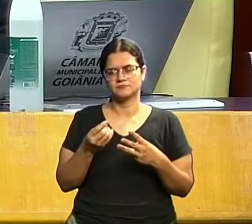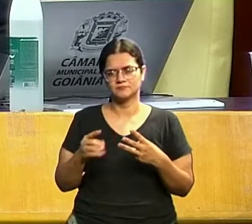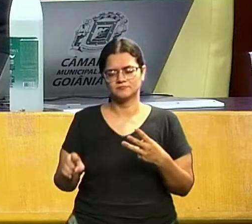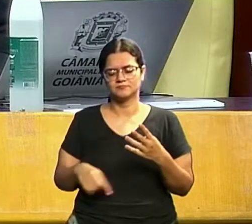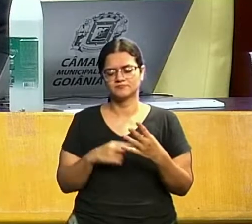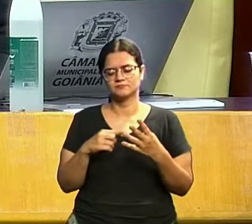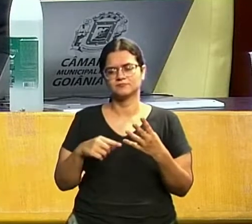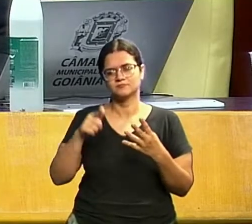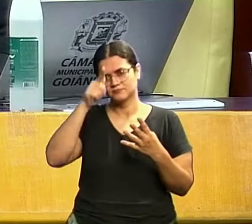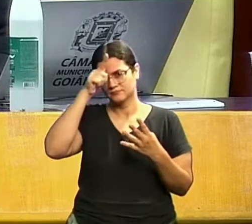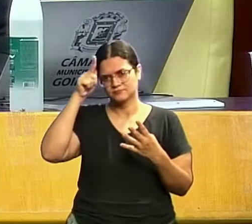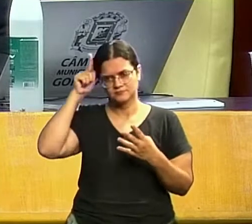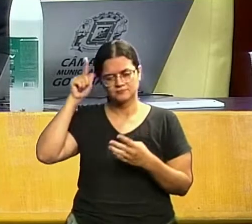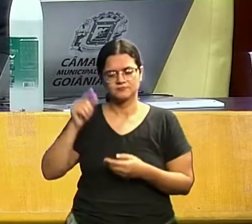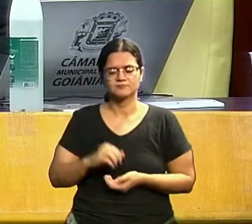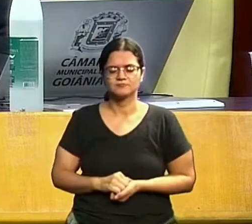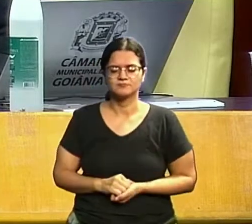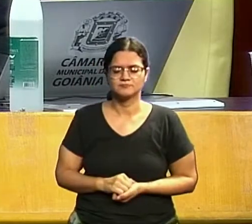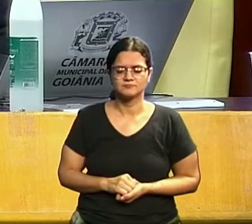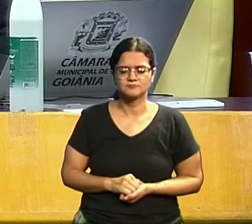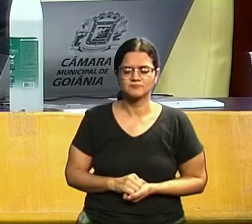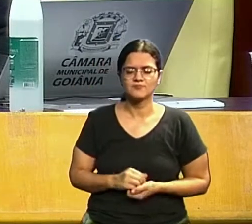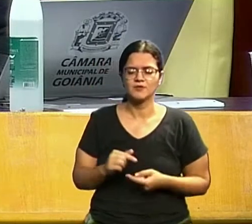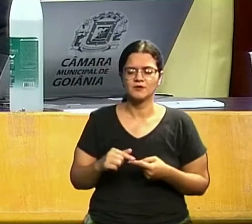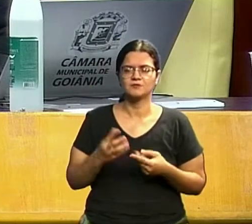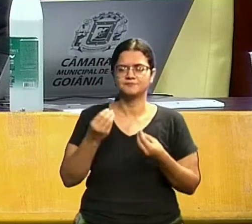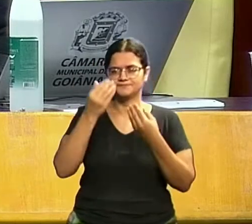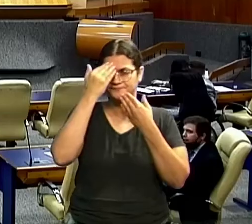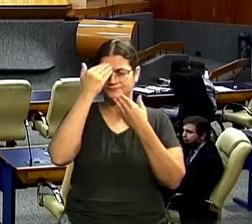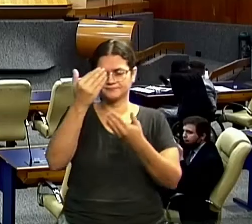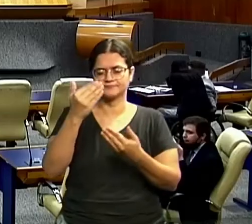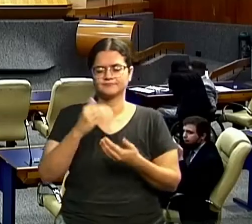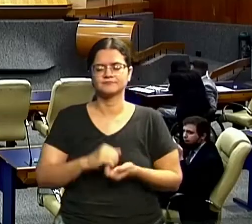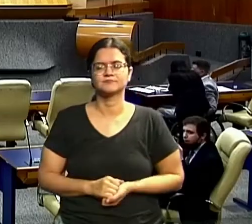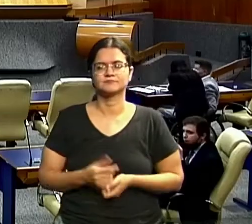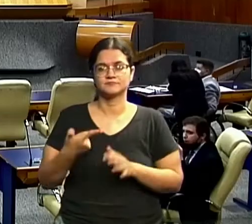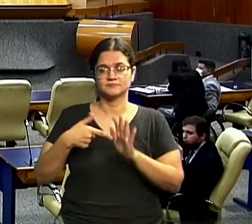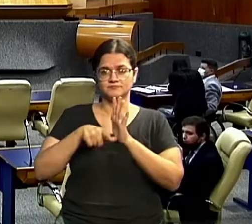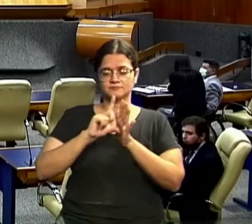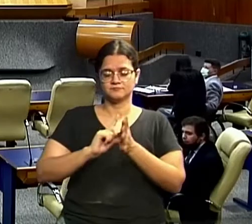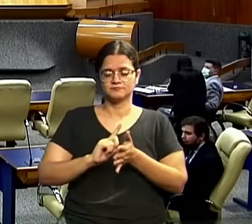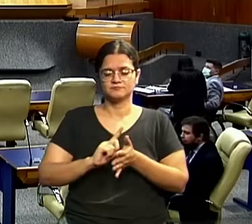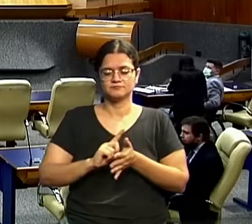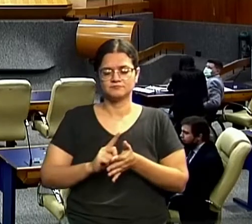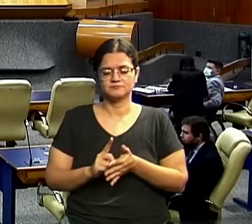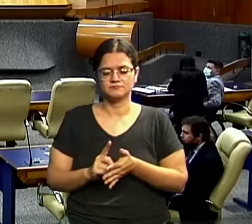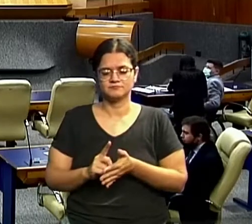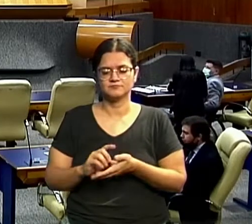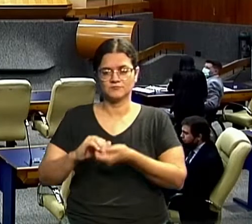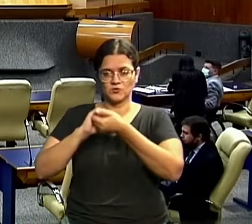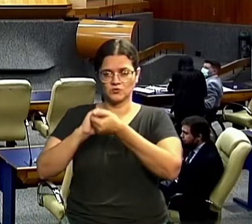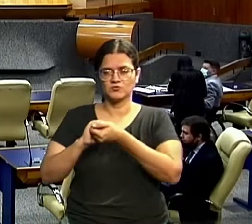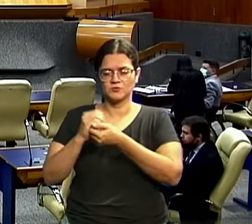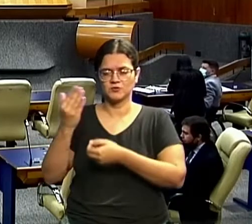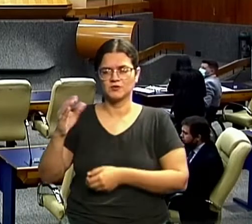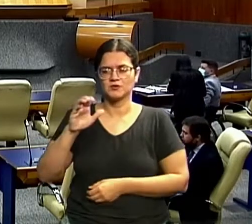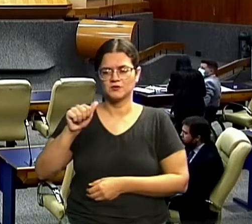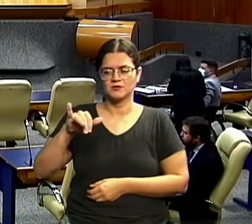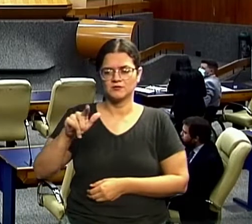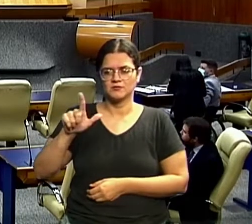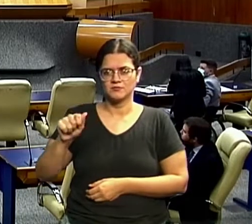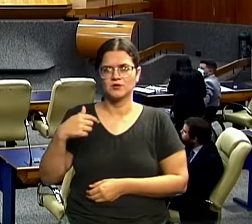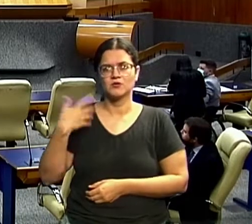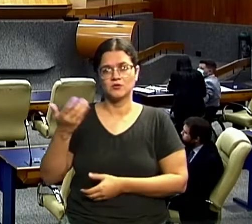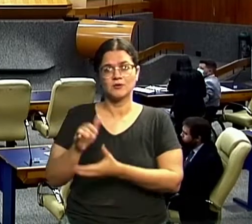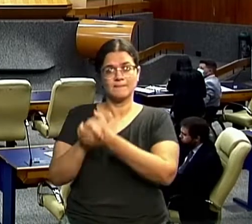Gabriela Rodarte. Muito obrigado, presidente Clécio. Antes de cumprimentar a vereadora Camila Rosa, eu